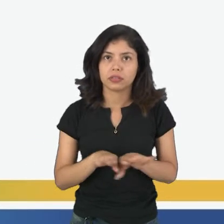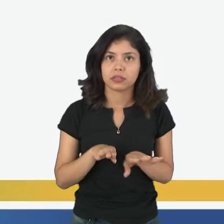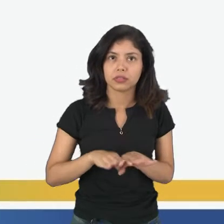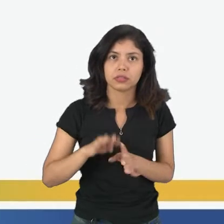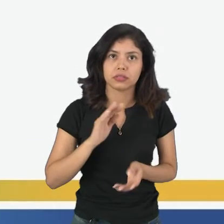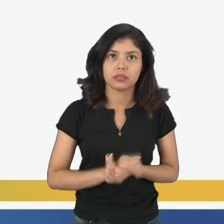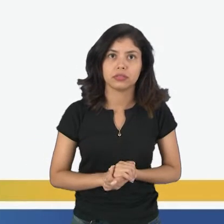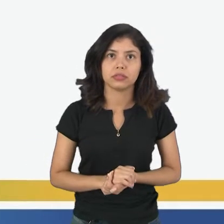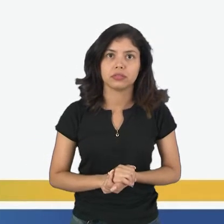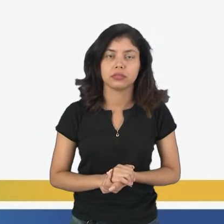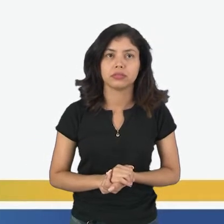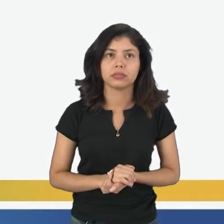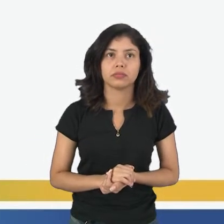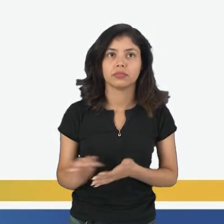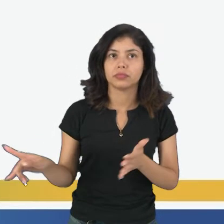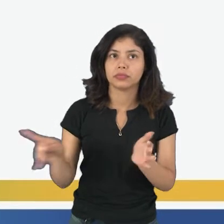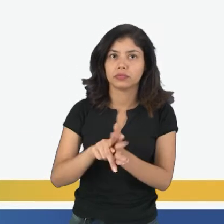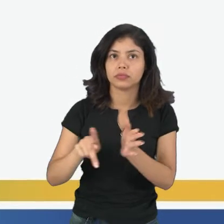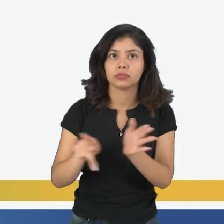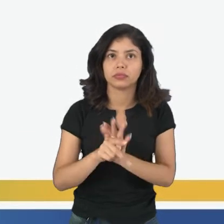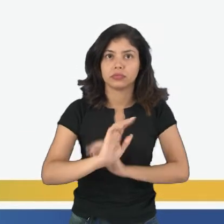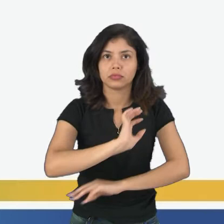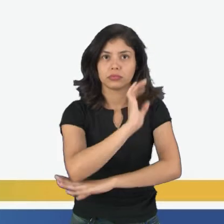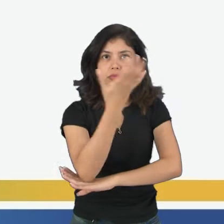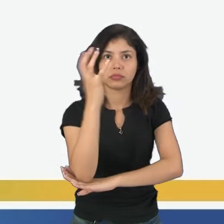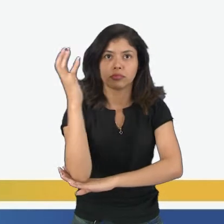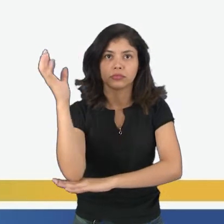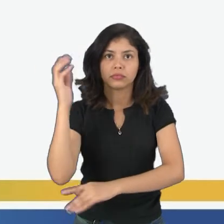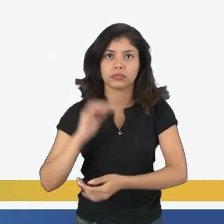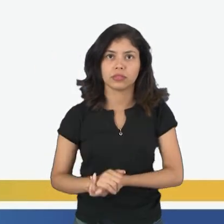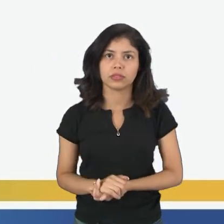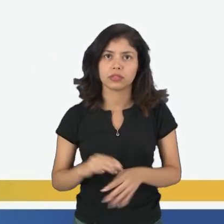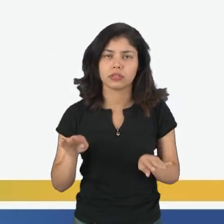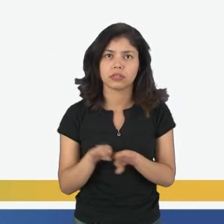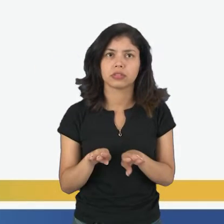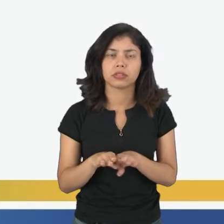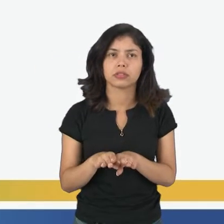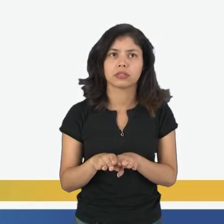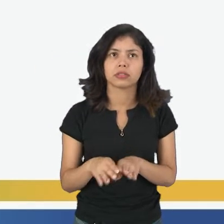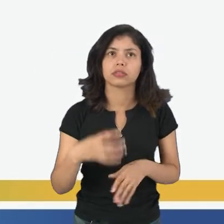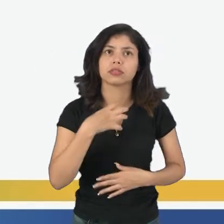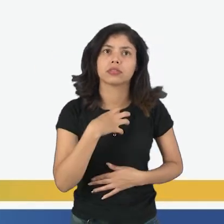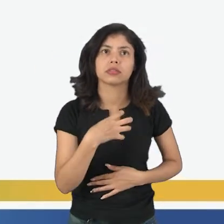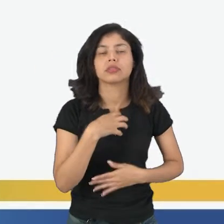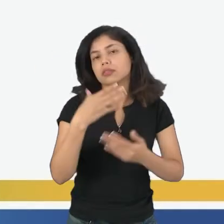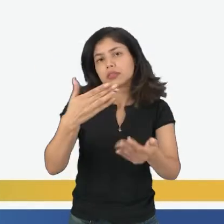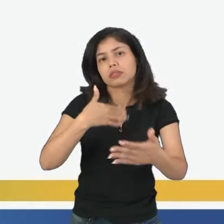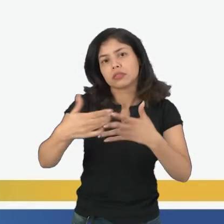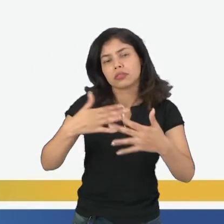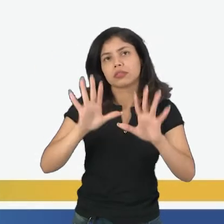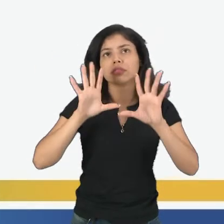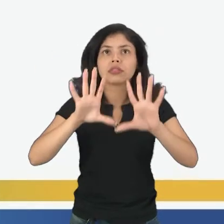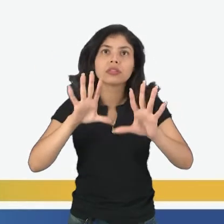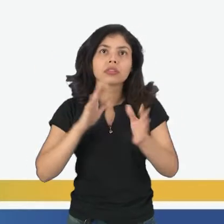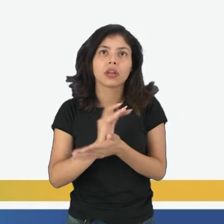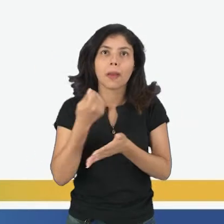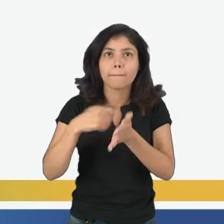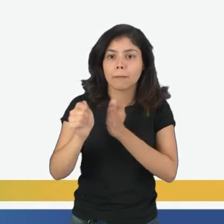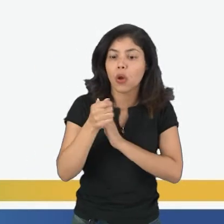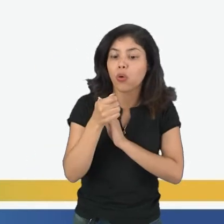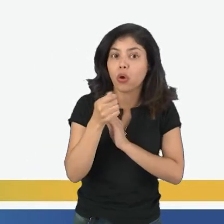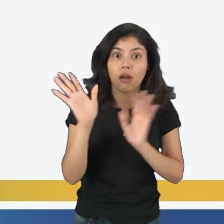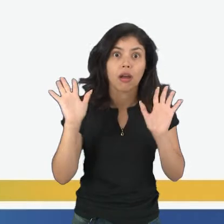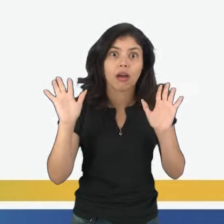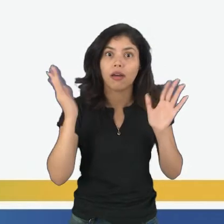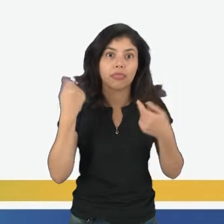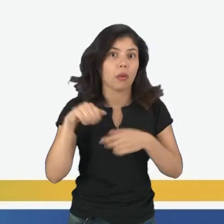existe a dinâmica própria da natureza, que acontece até mesmo um incêndio sem ter tido ninguém para arriscar um palho de fósforo,